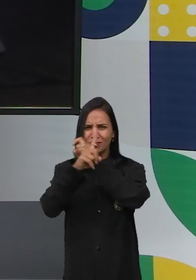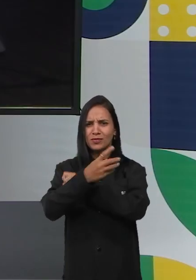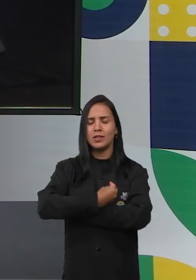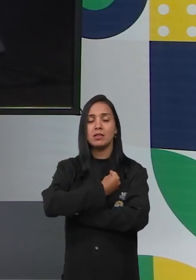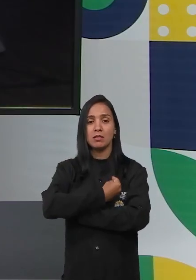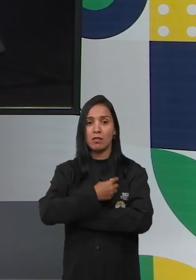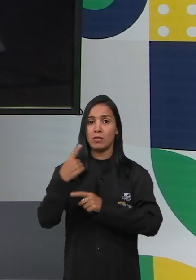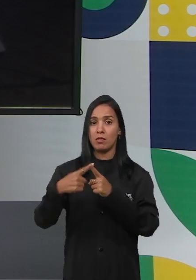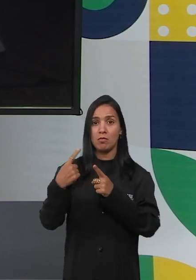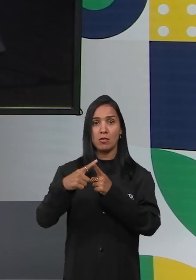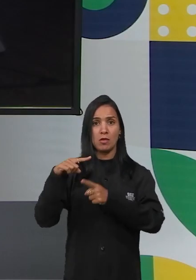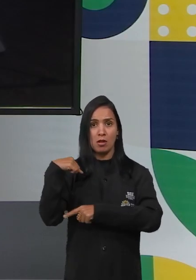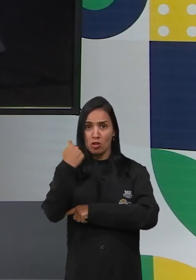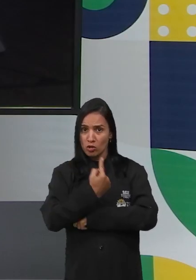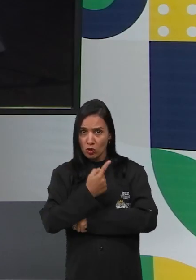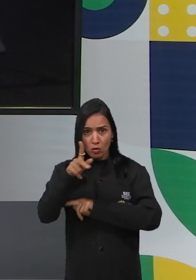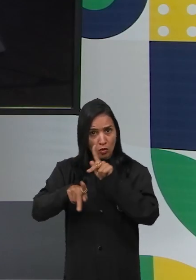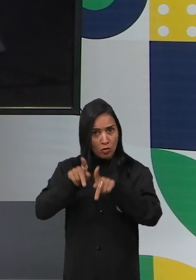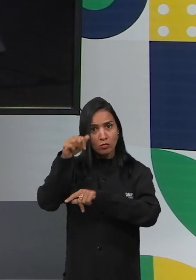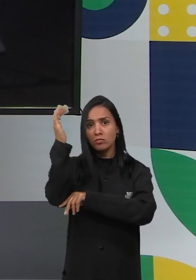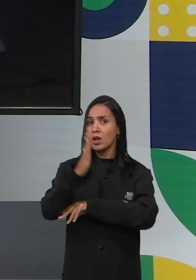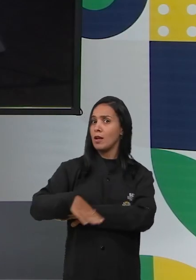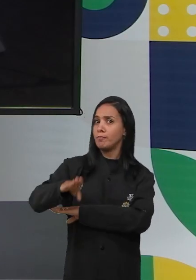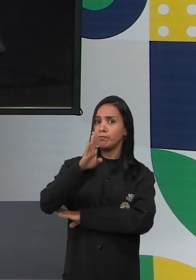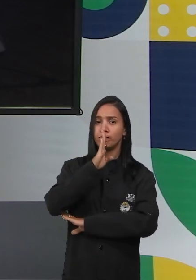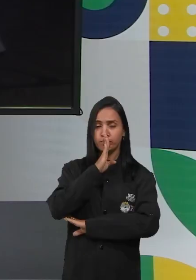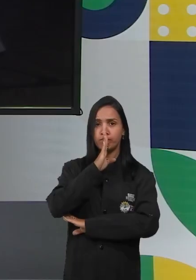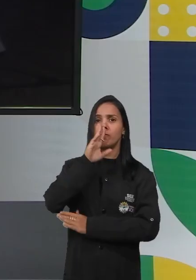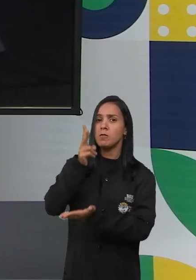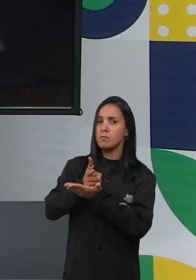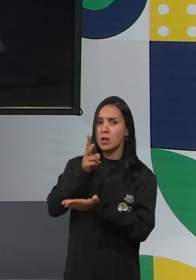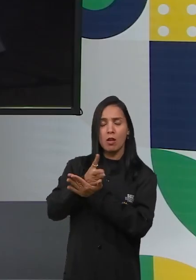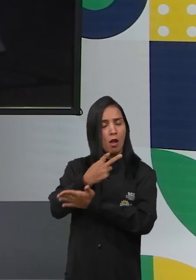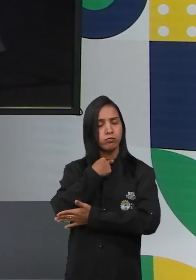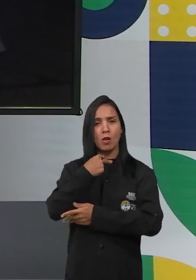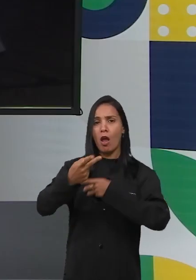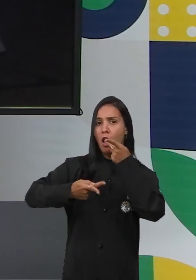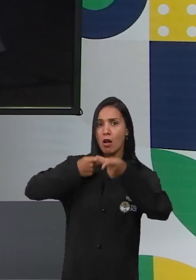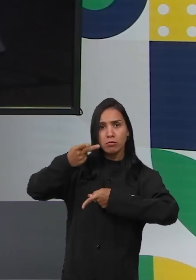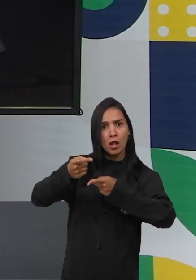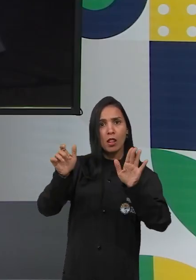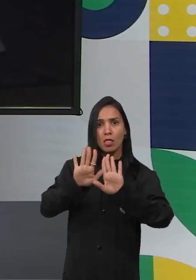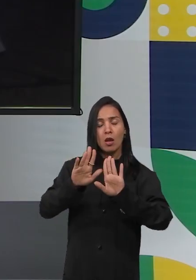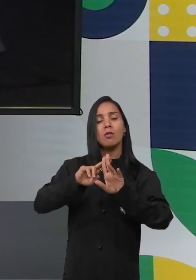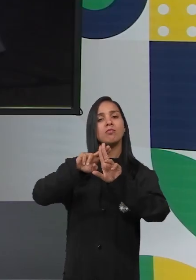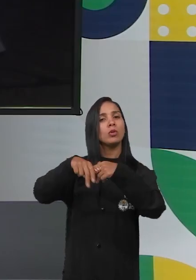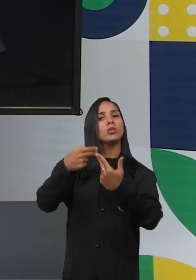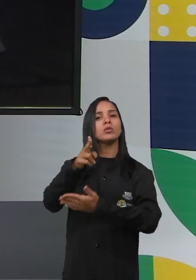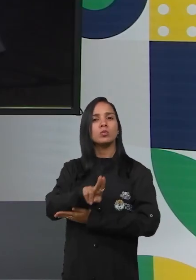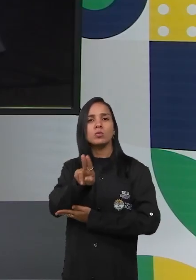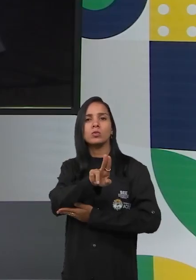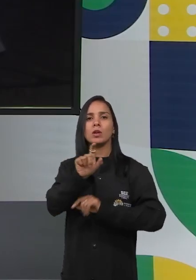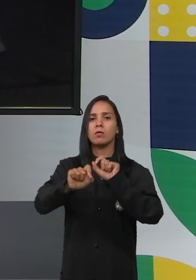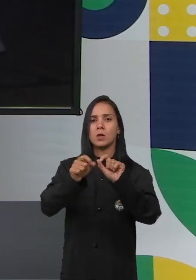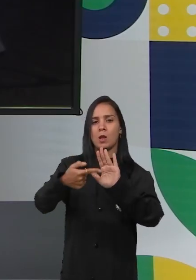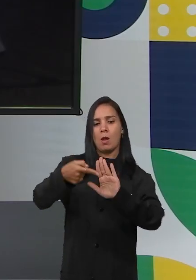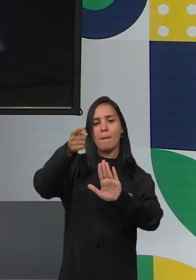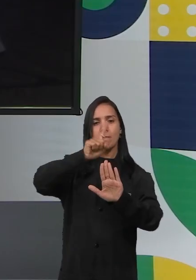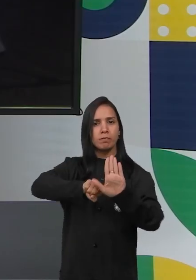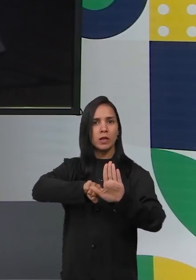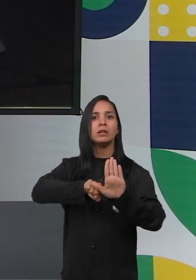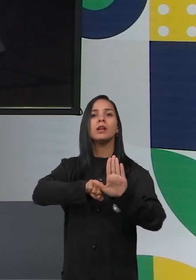não podiam falar. E os artistas, eles usavam as metáforas para que pudesse falar alguma coisa,